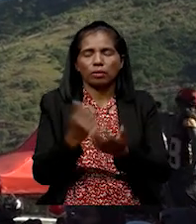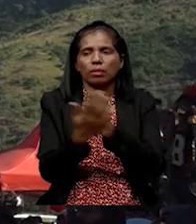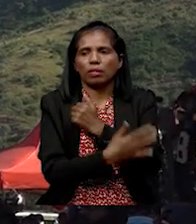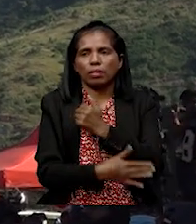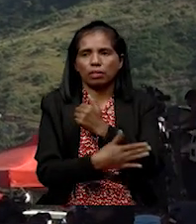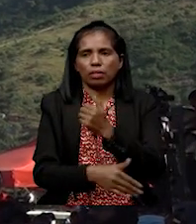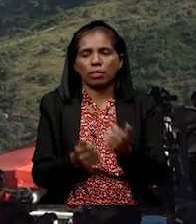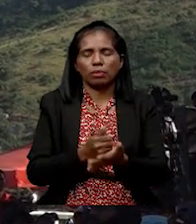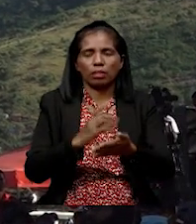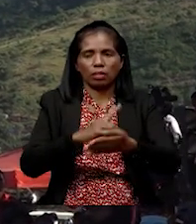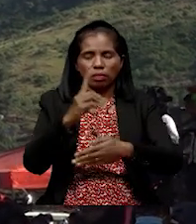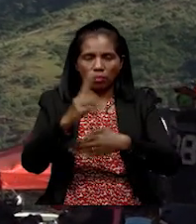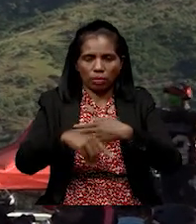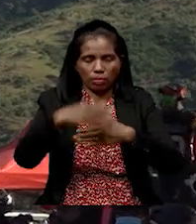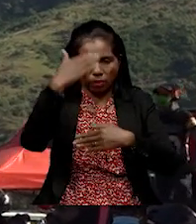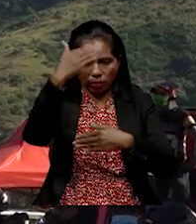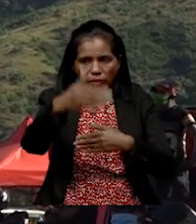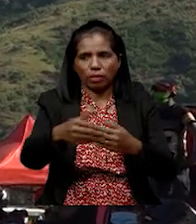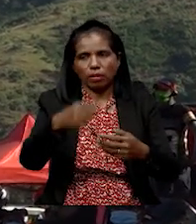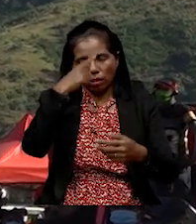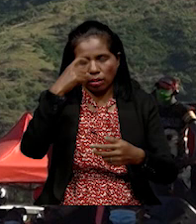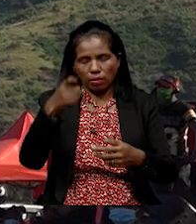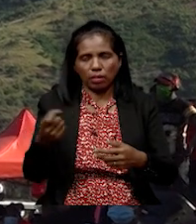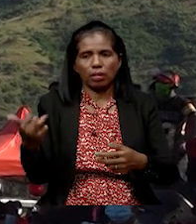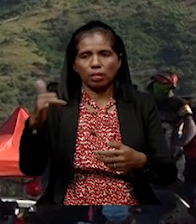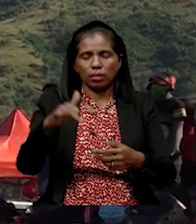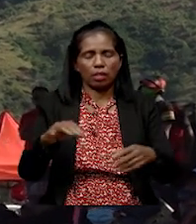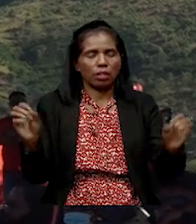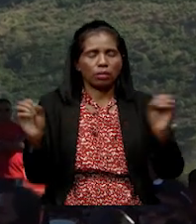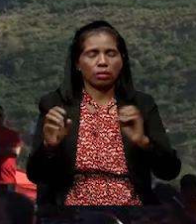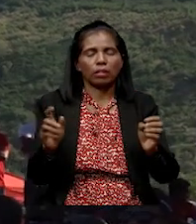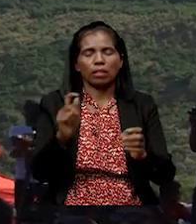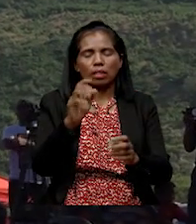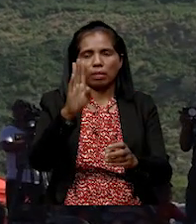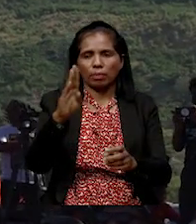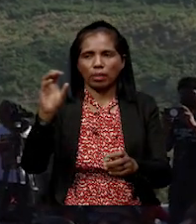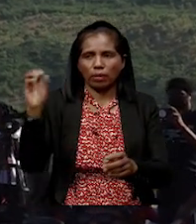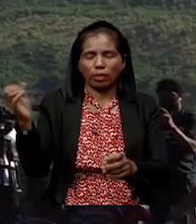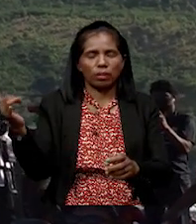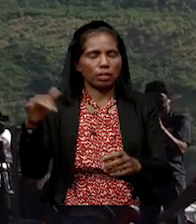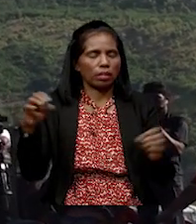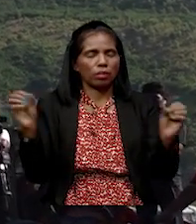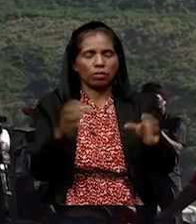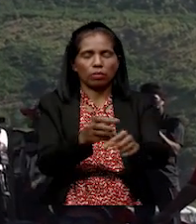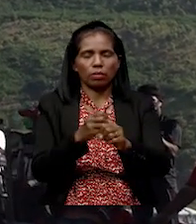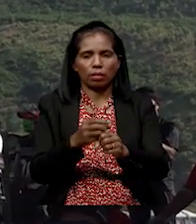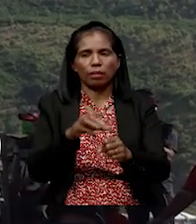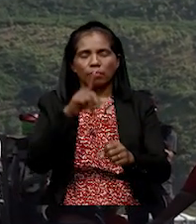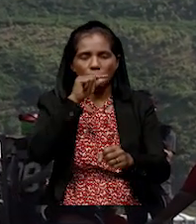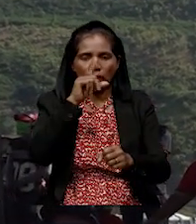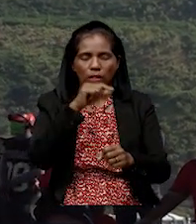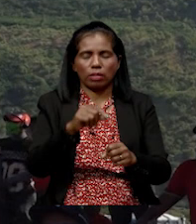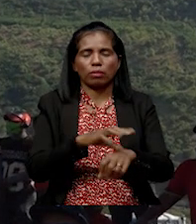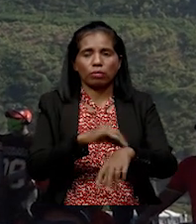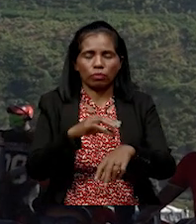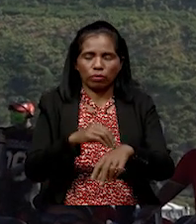duro desenvolvimento, para hoje. Tama nesse sira lá, os TBO. Sira lá os Bukit Manpuru, sira dignifica a